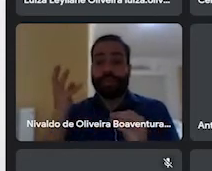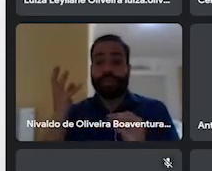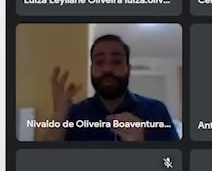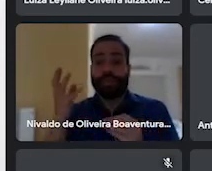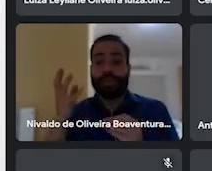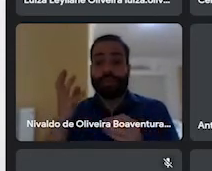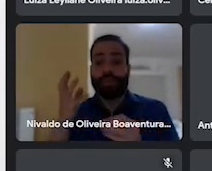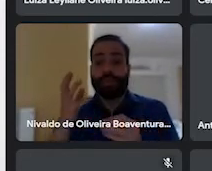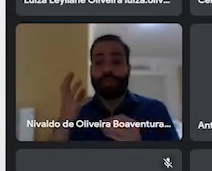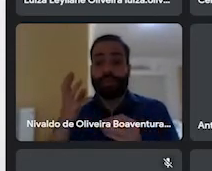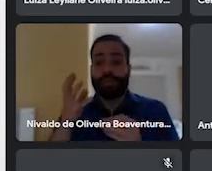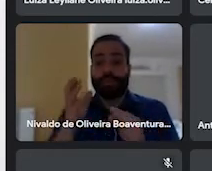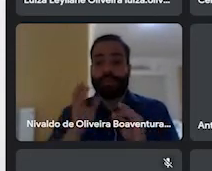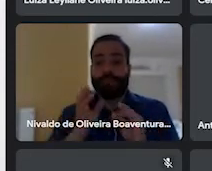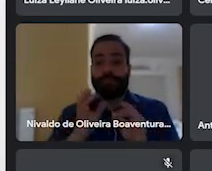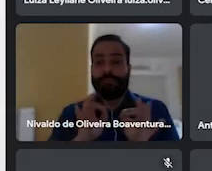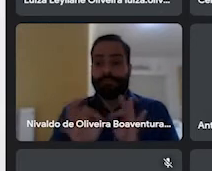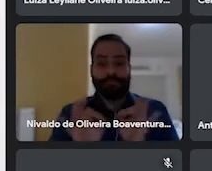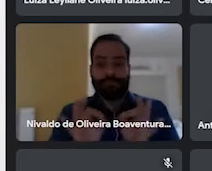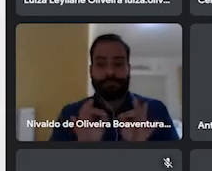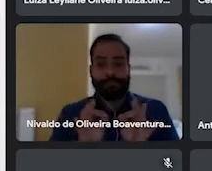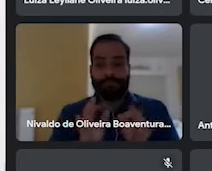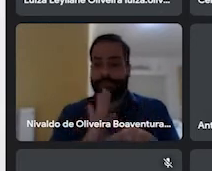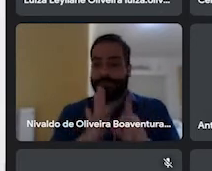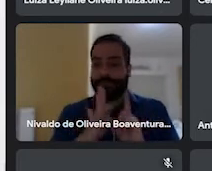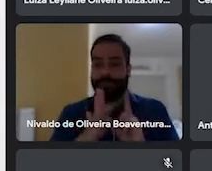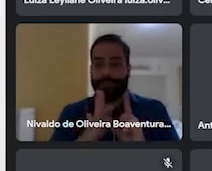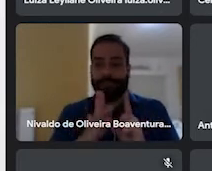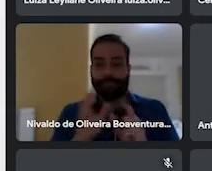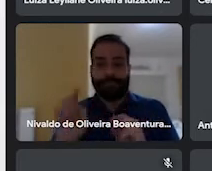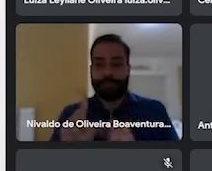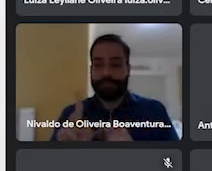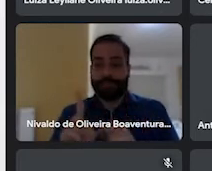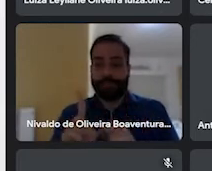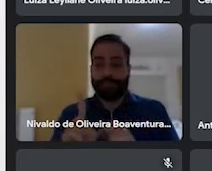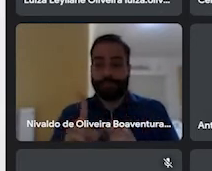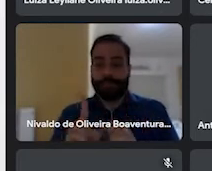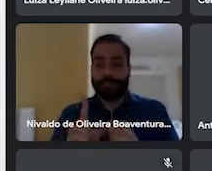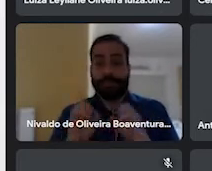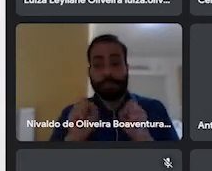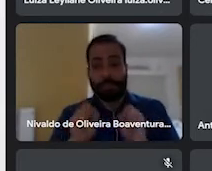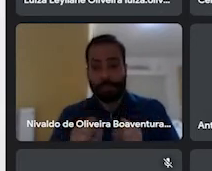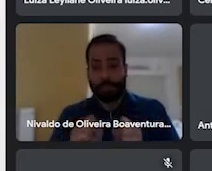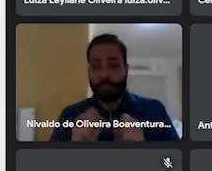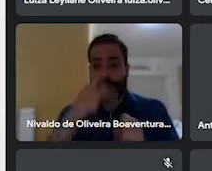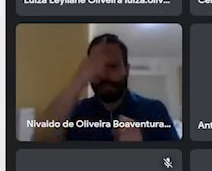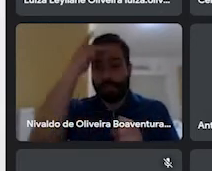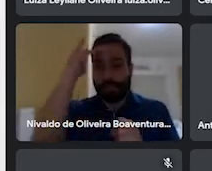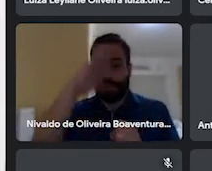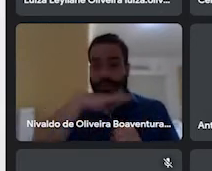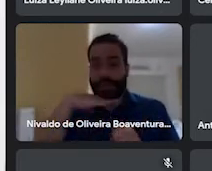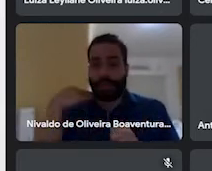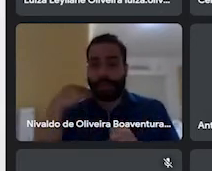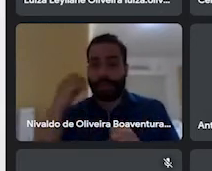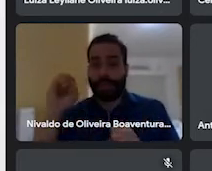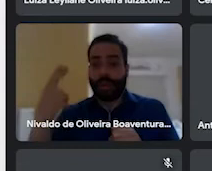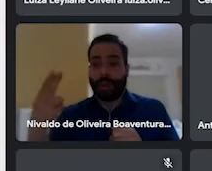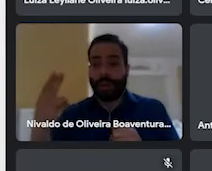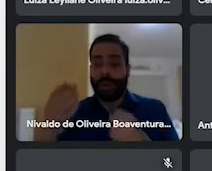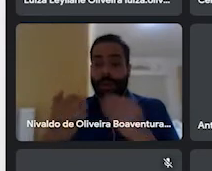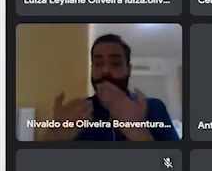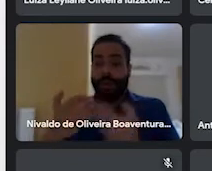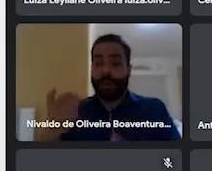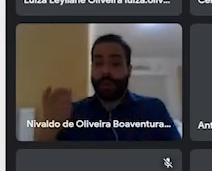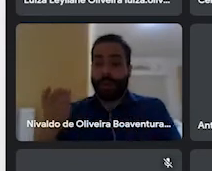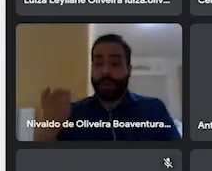não programado que ocasione morte ou dano